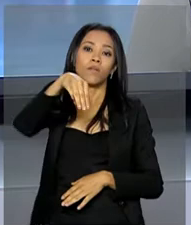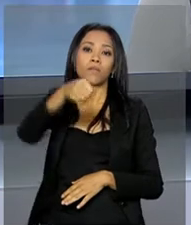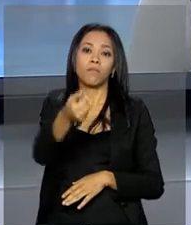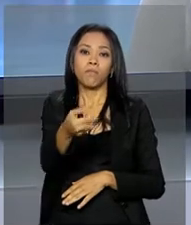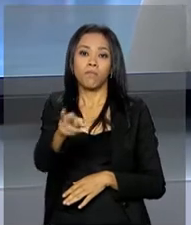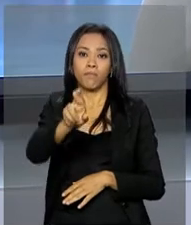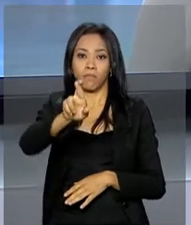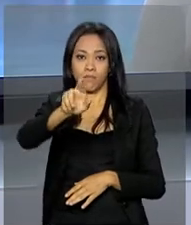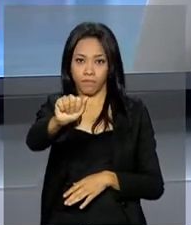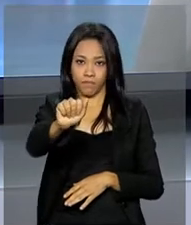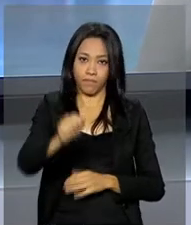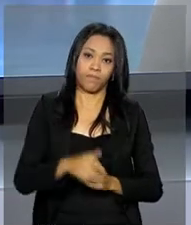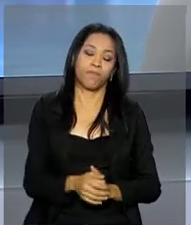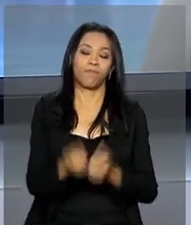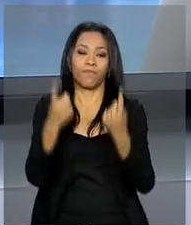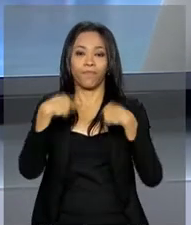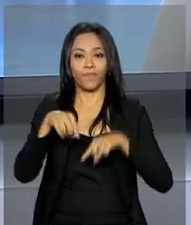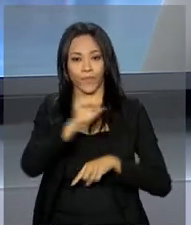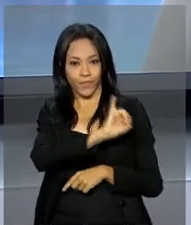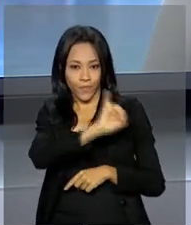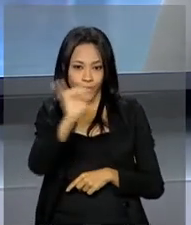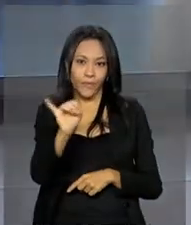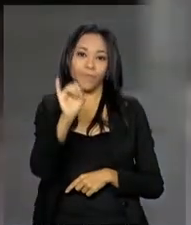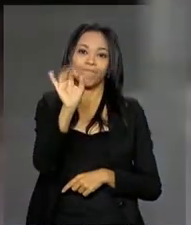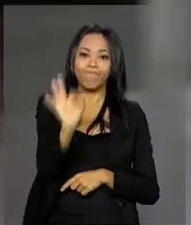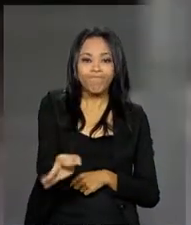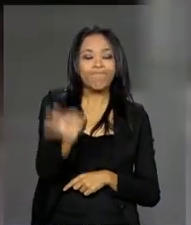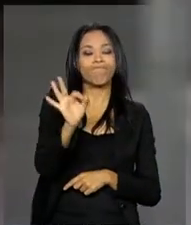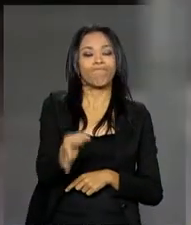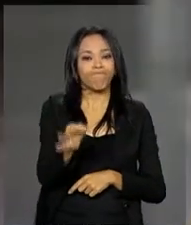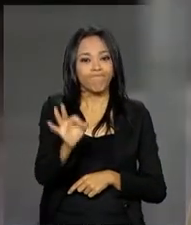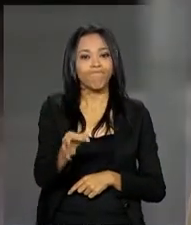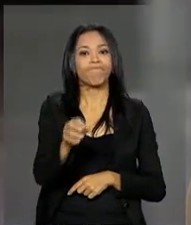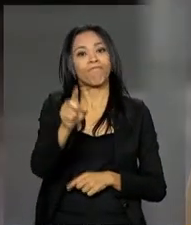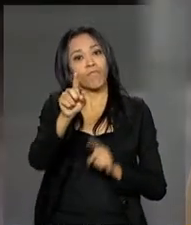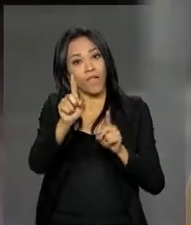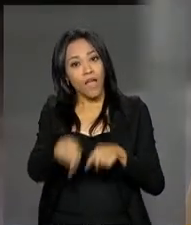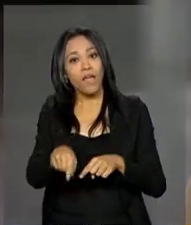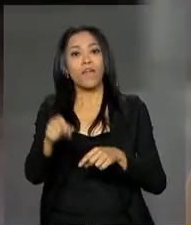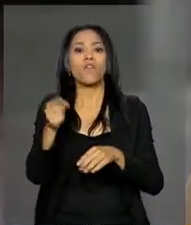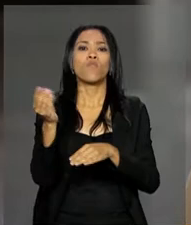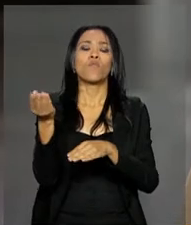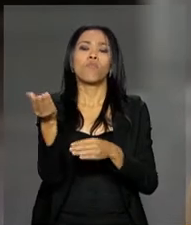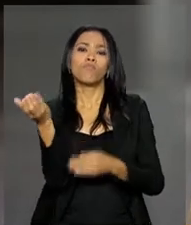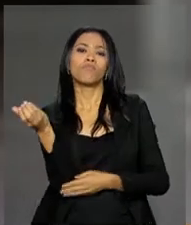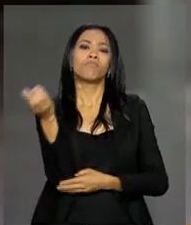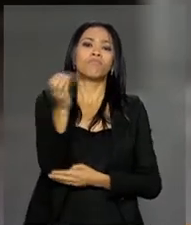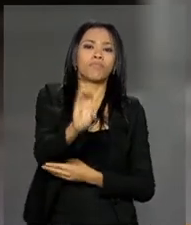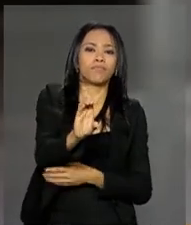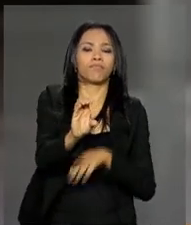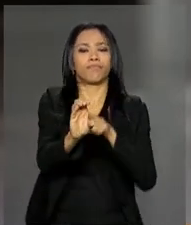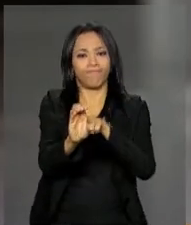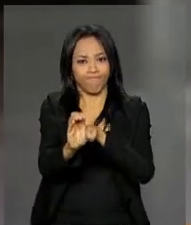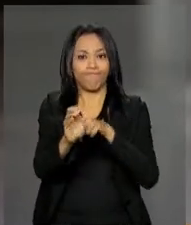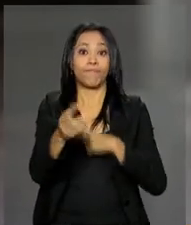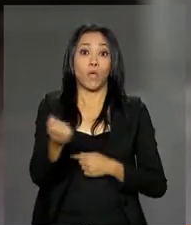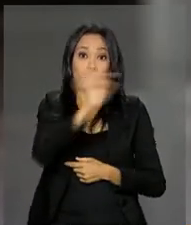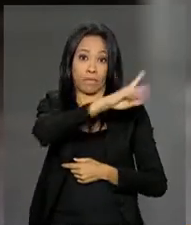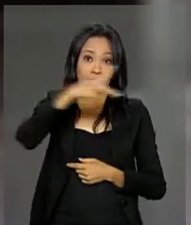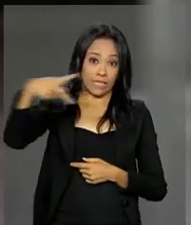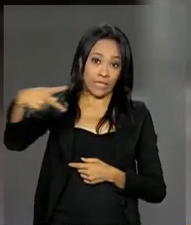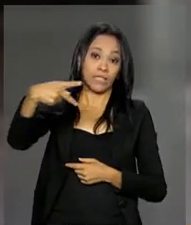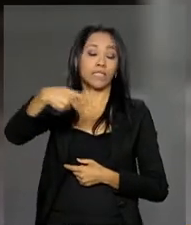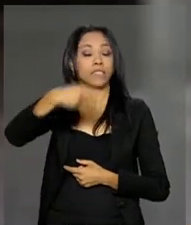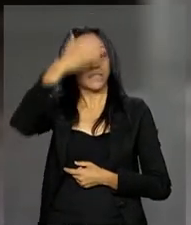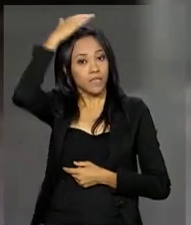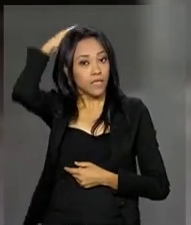Mara. Olá, Leandro. É isso mesmo, Leandro. Por meio de um vídeo publicado nas redes sociais, o presidente